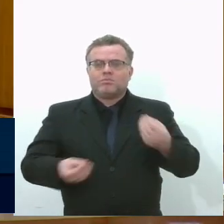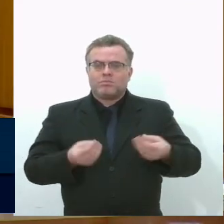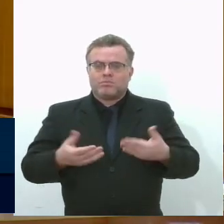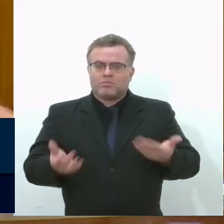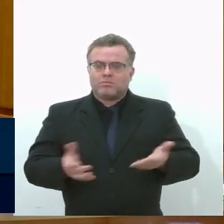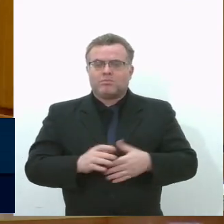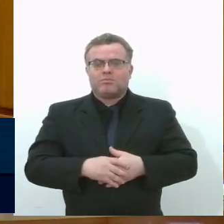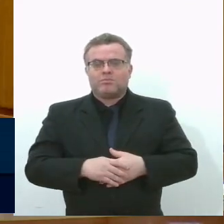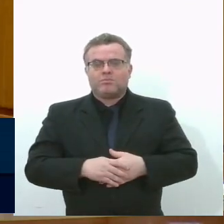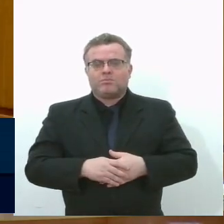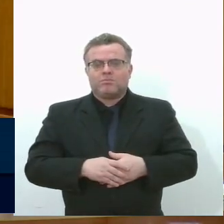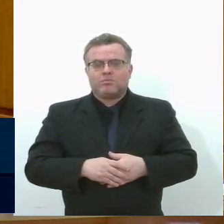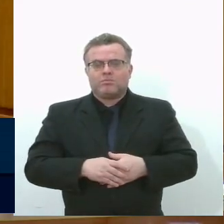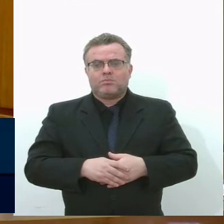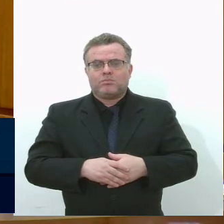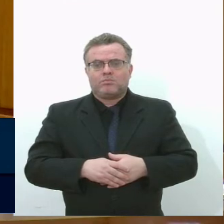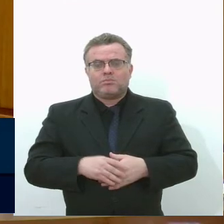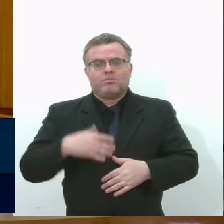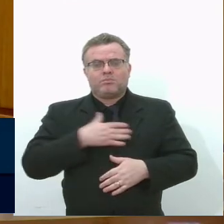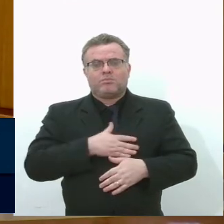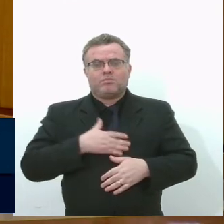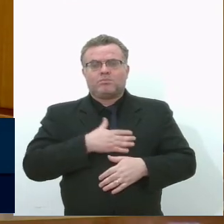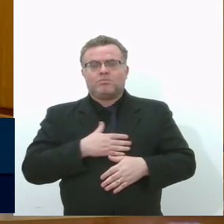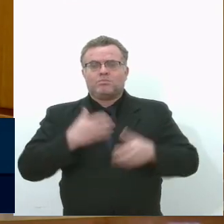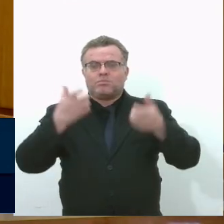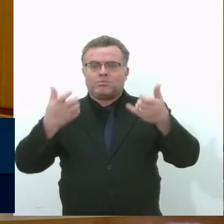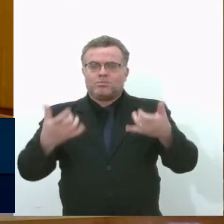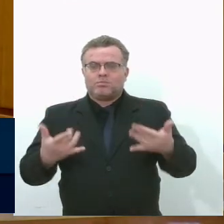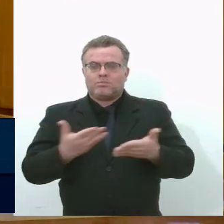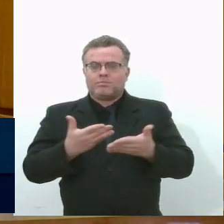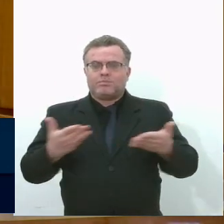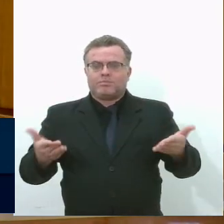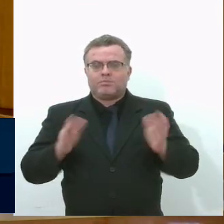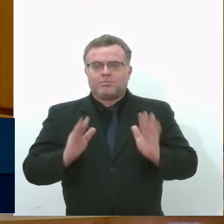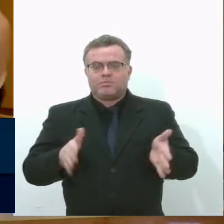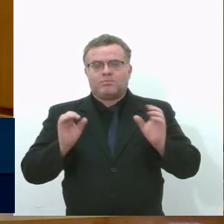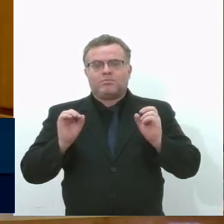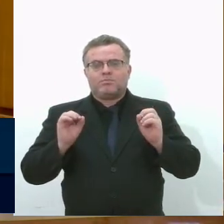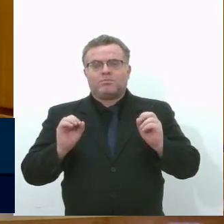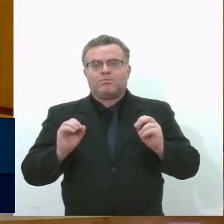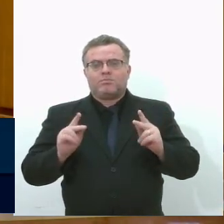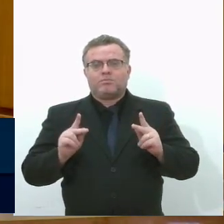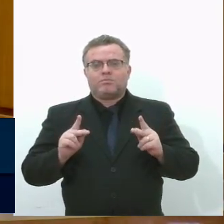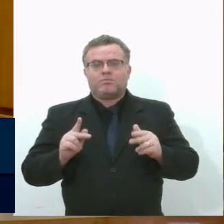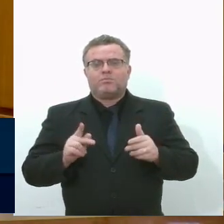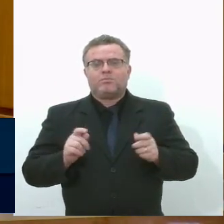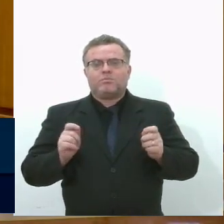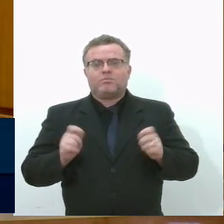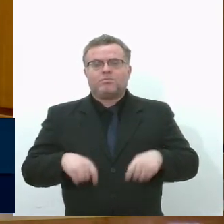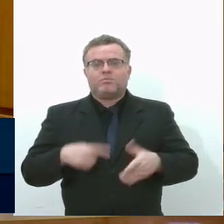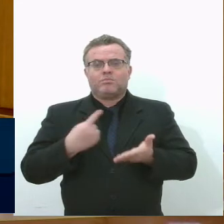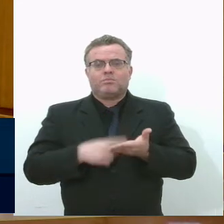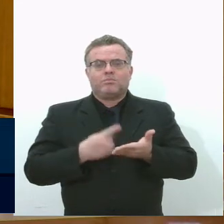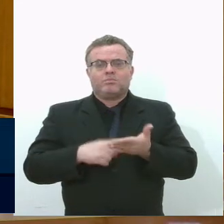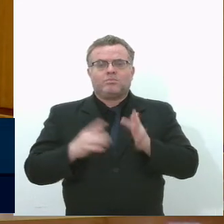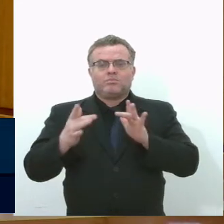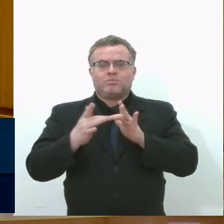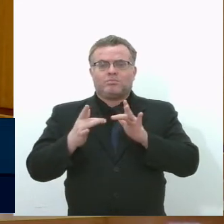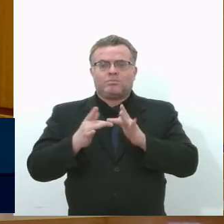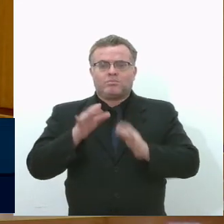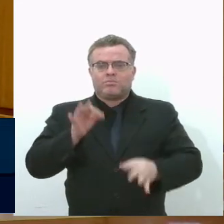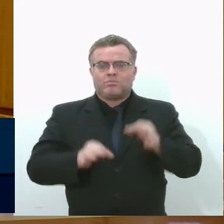Excelência, e gostaria de que pudesse fazer esse contato com o tribunal para que a gente possa